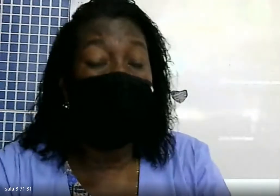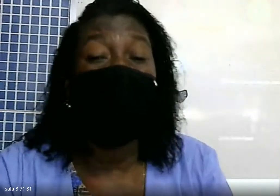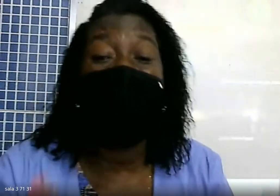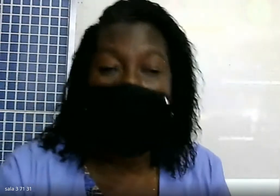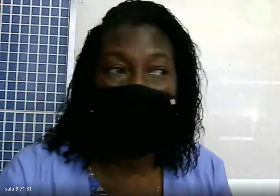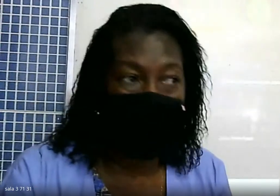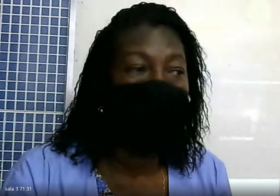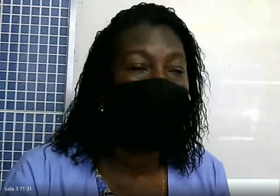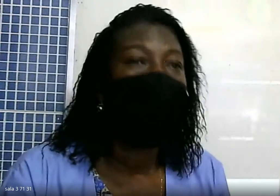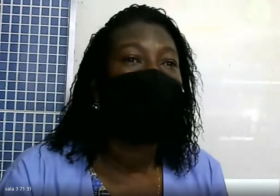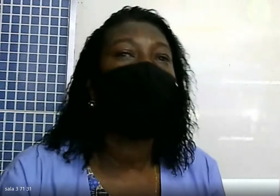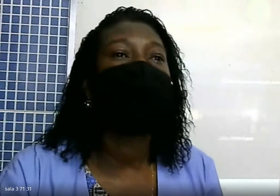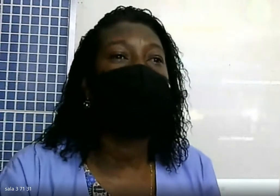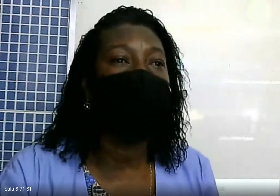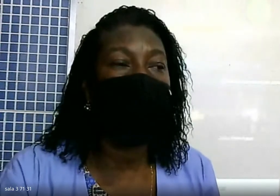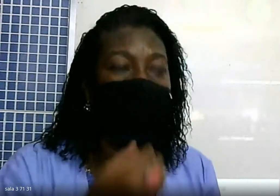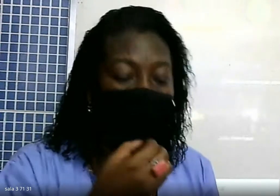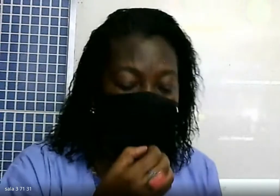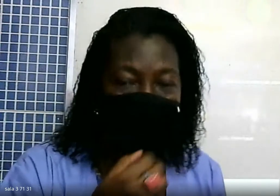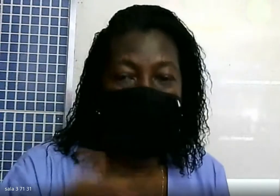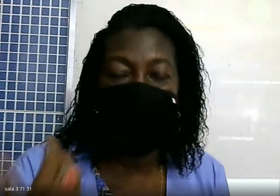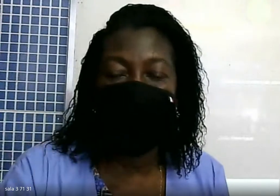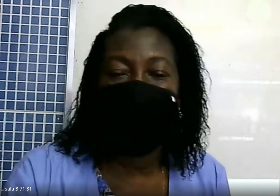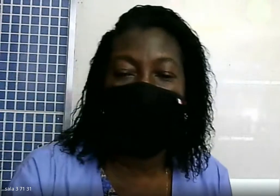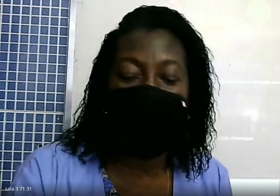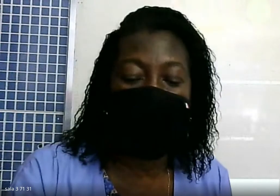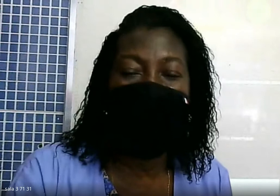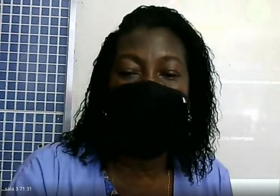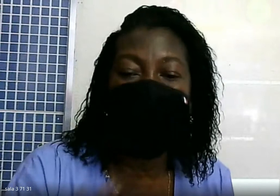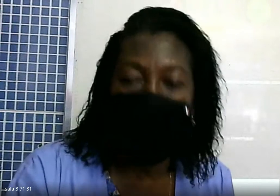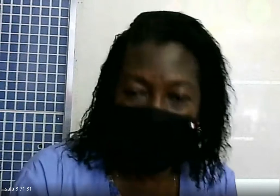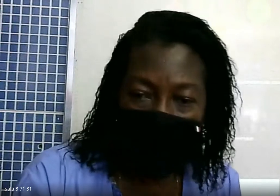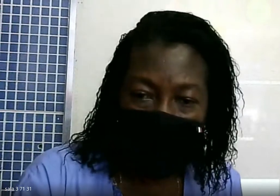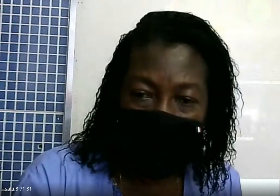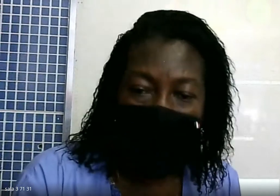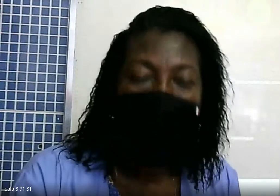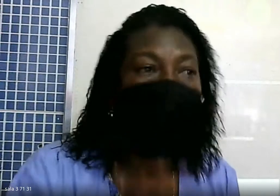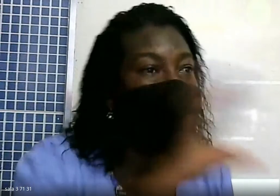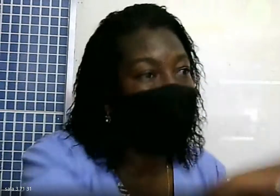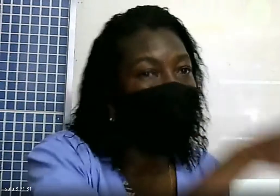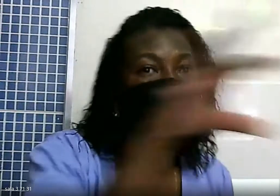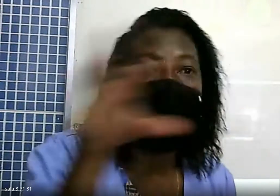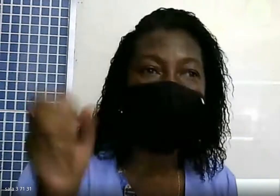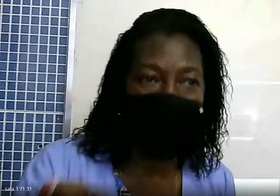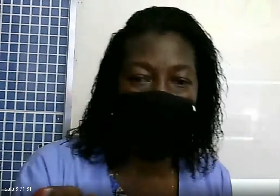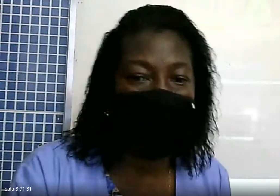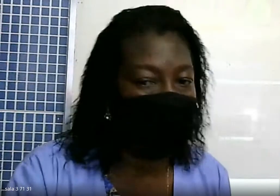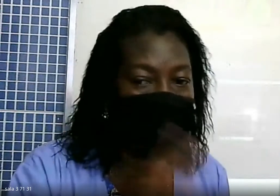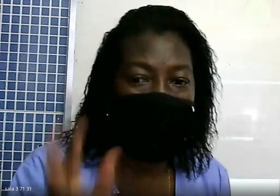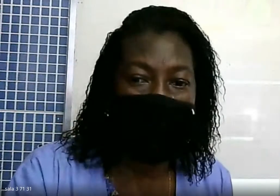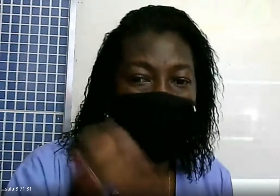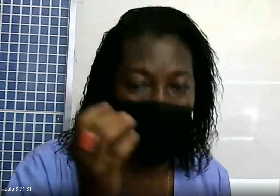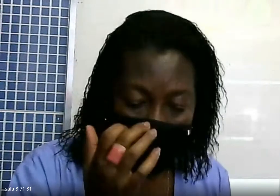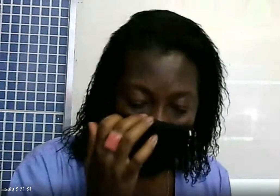o ideal, né, seria a gente trabalhar com tinta. Mas aqui eu não trouxe tinta, nós